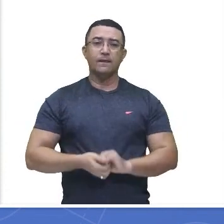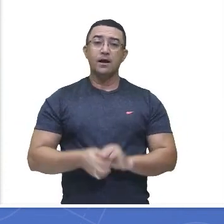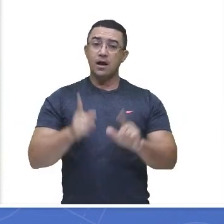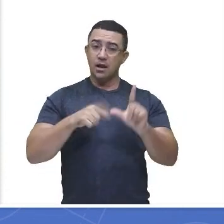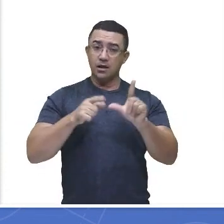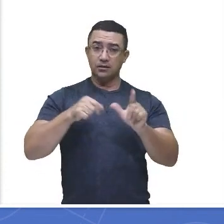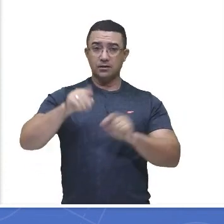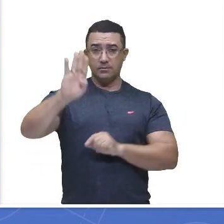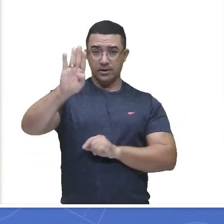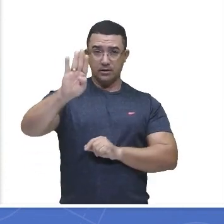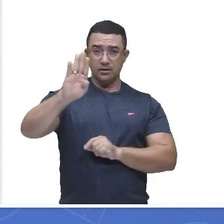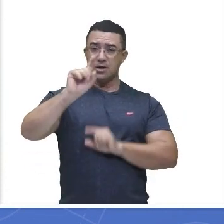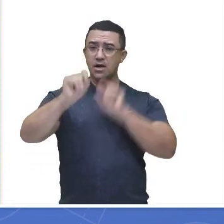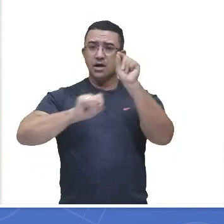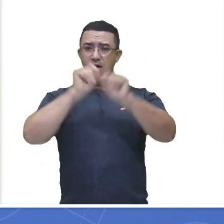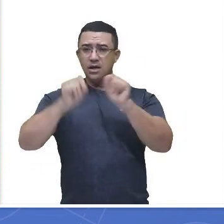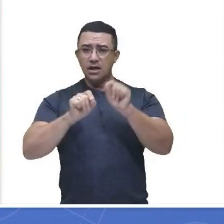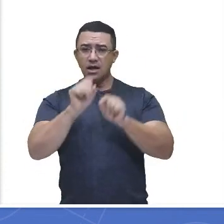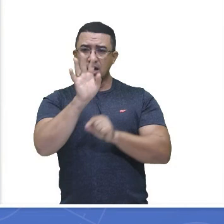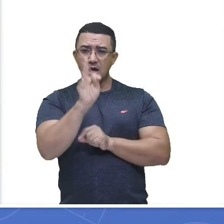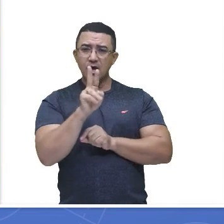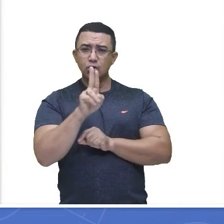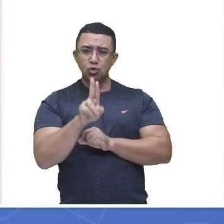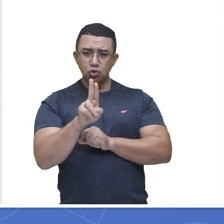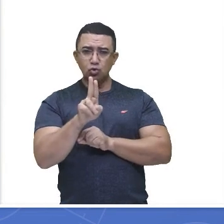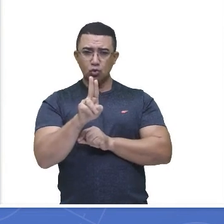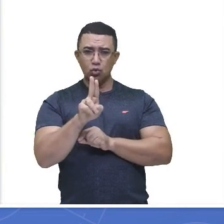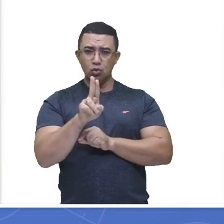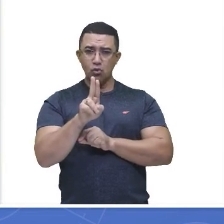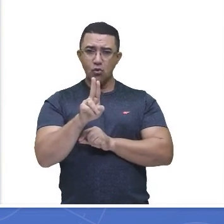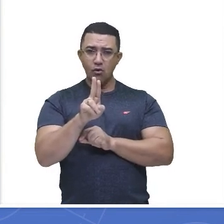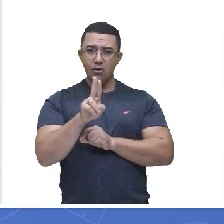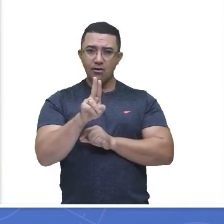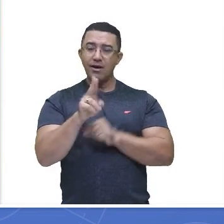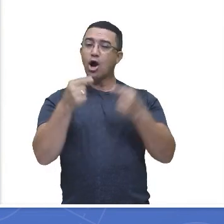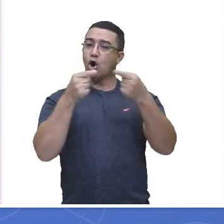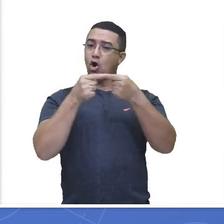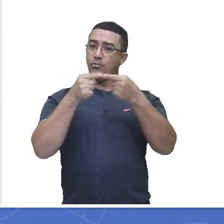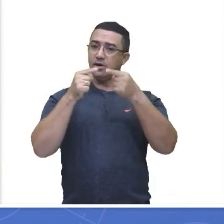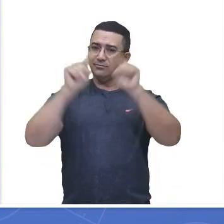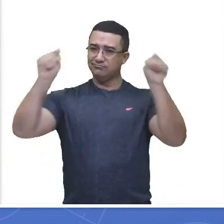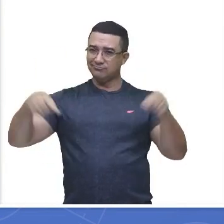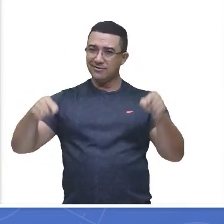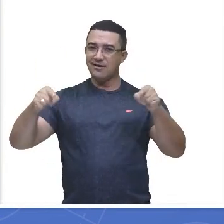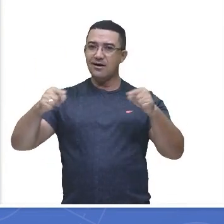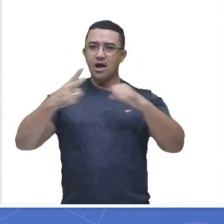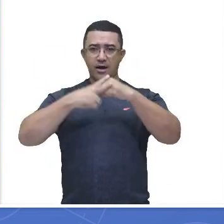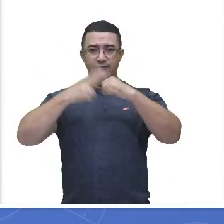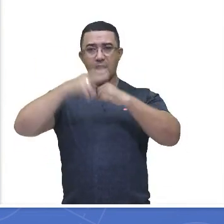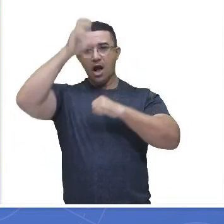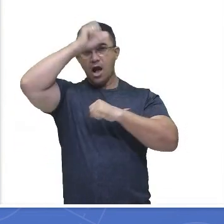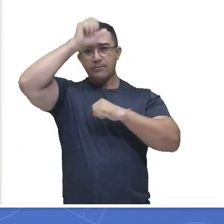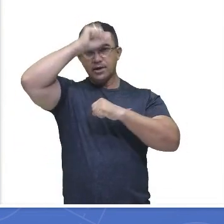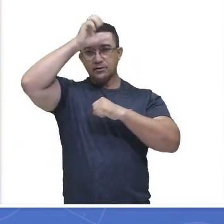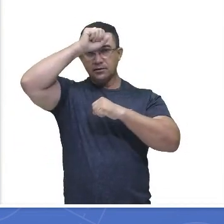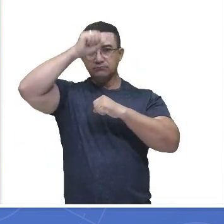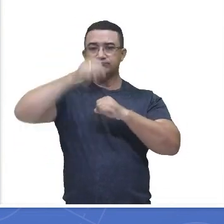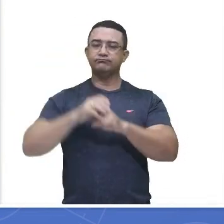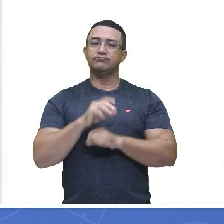B, que tu, olha só, já ficou bem destacado aí em qual pessoa deveria ter sido conjugado o